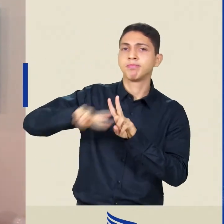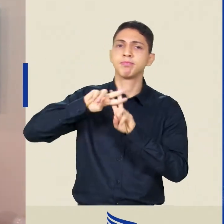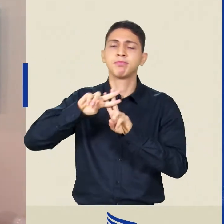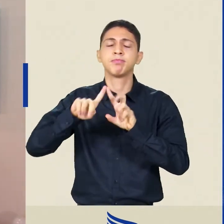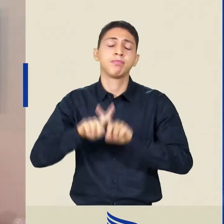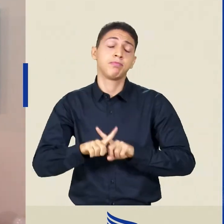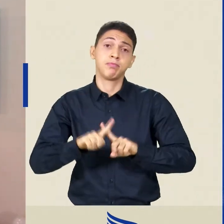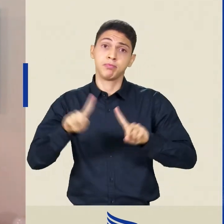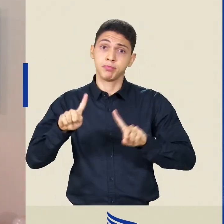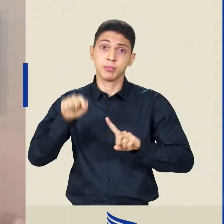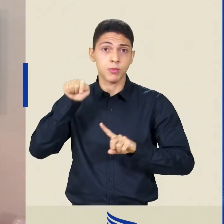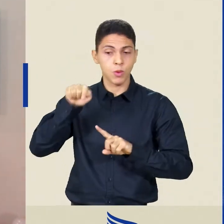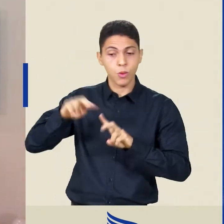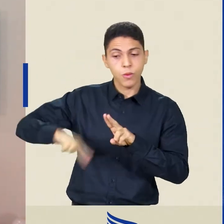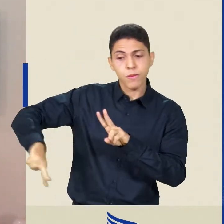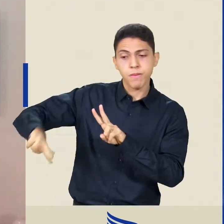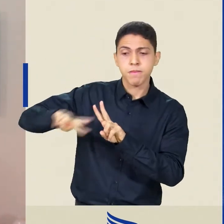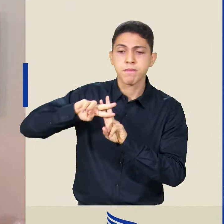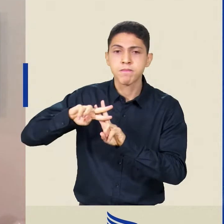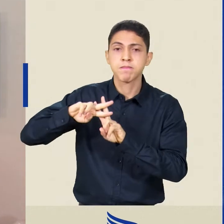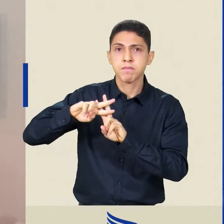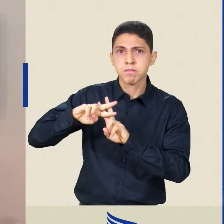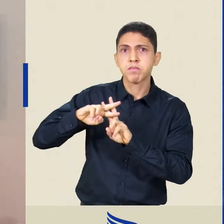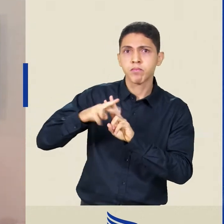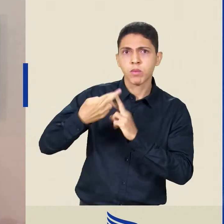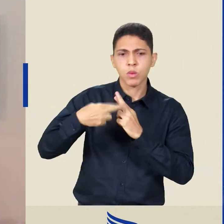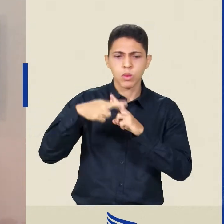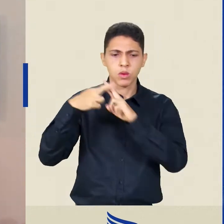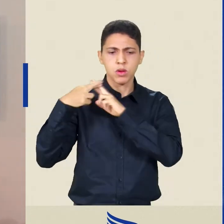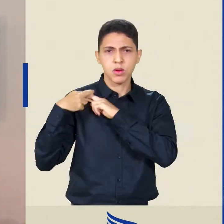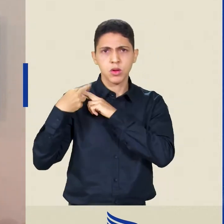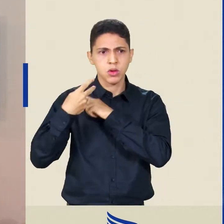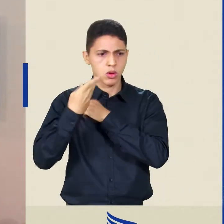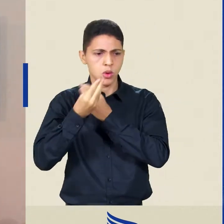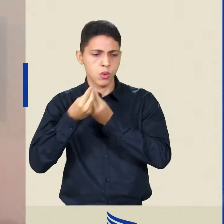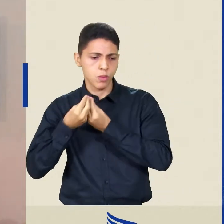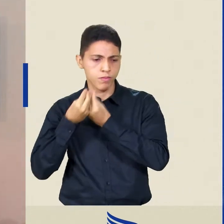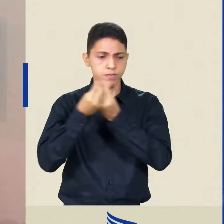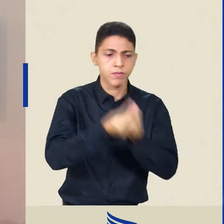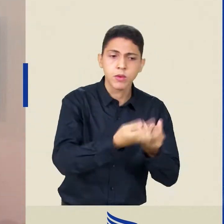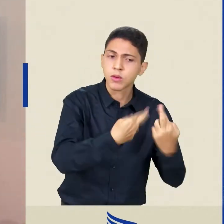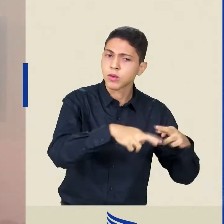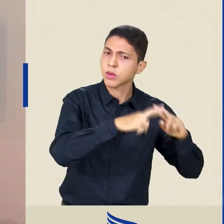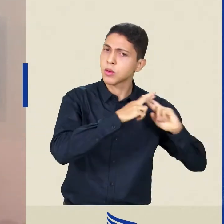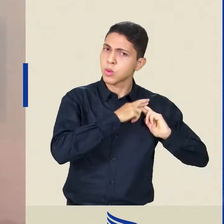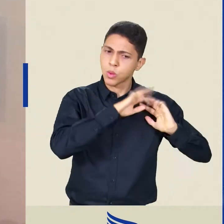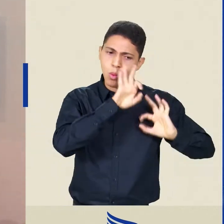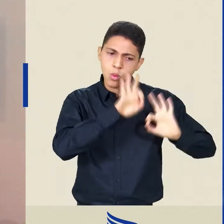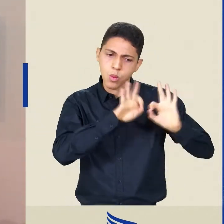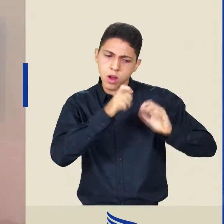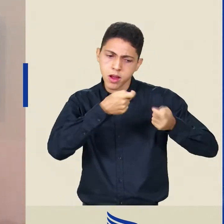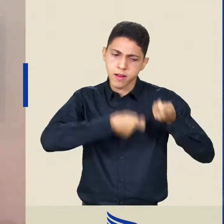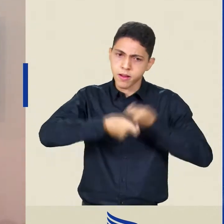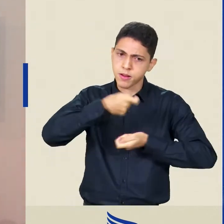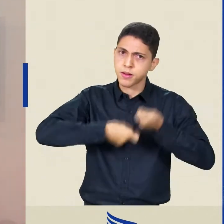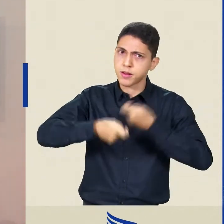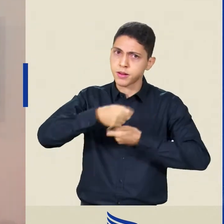na prisão, o carcereiro o colocou como encarregado, ou mordomo, para administrar os